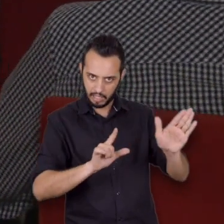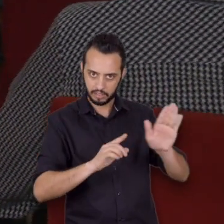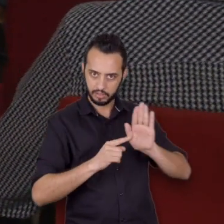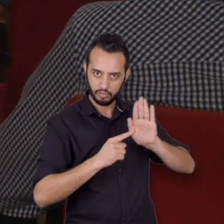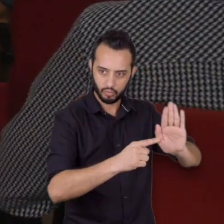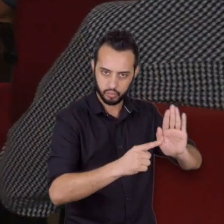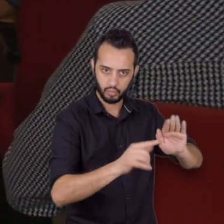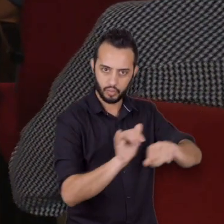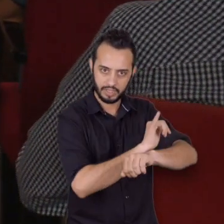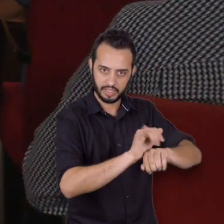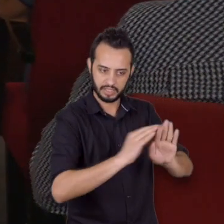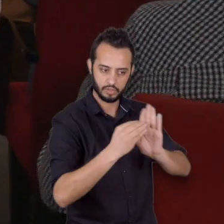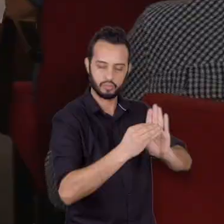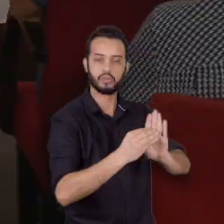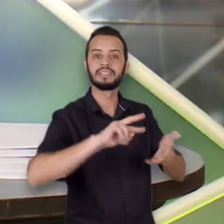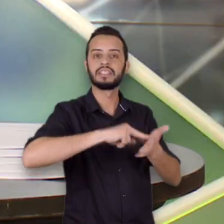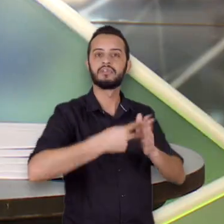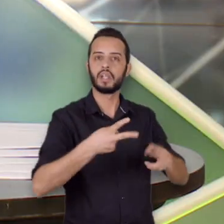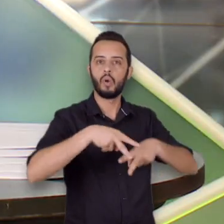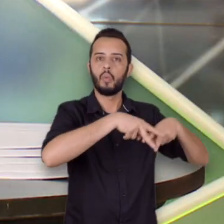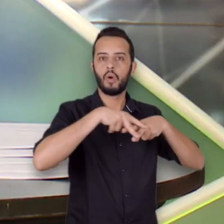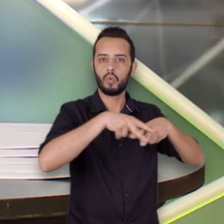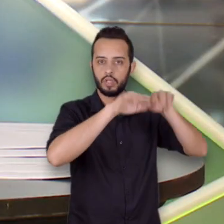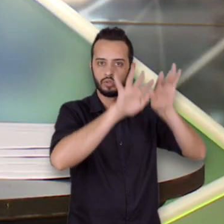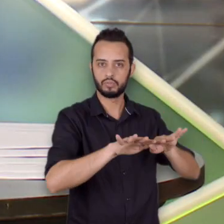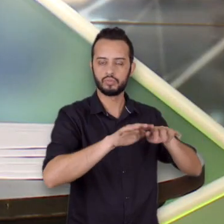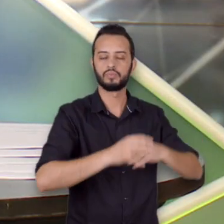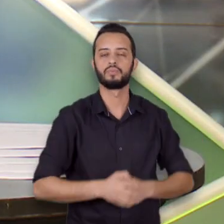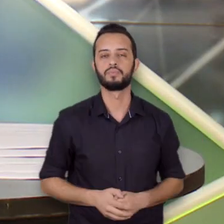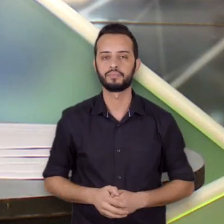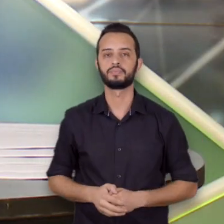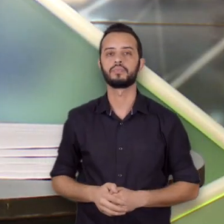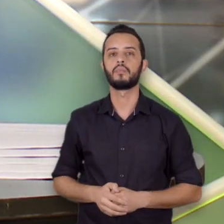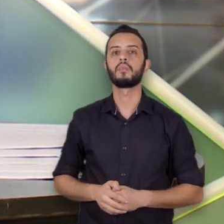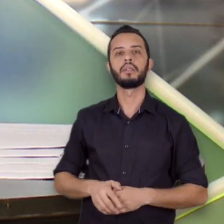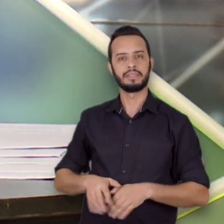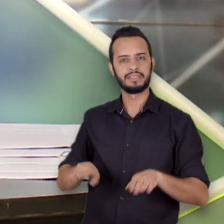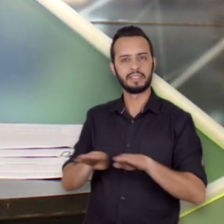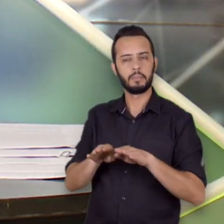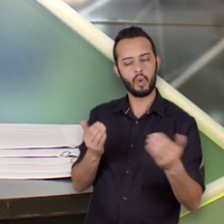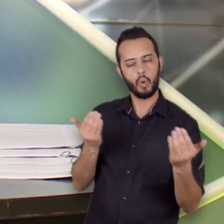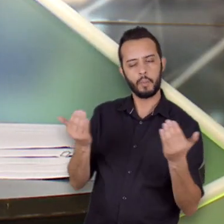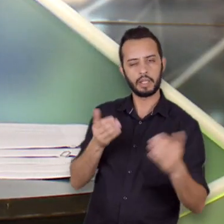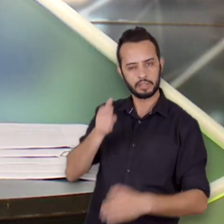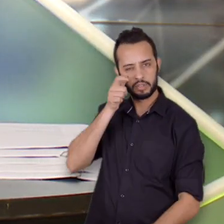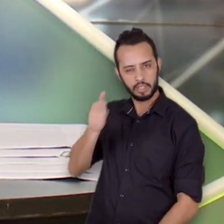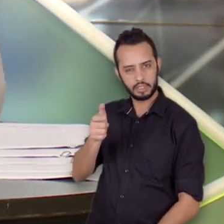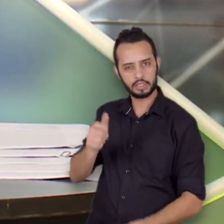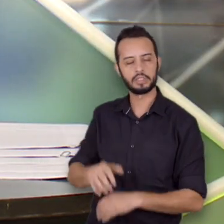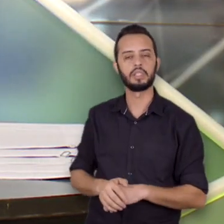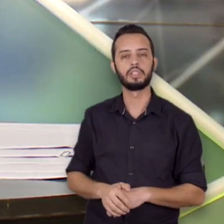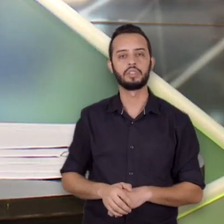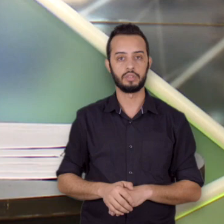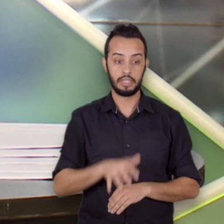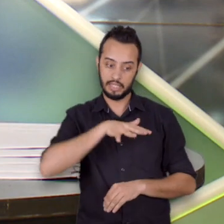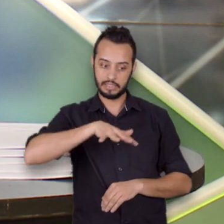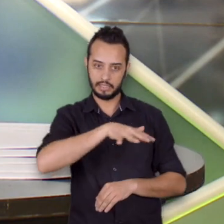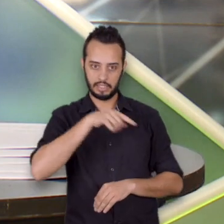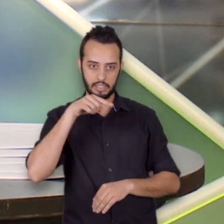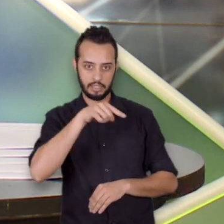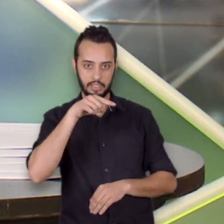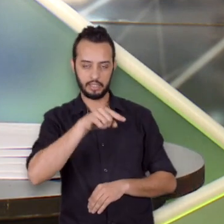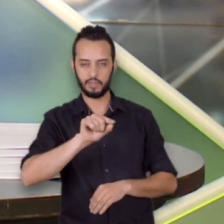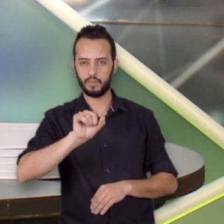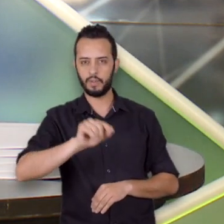padrão, eu tenho um algoritmo. Uma outra definição que eu acho interessante para essa espécie da savana de